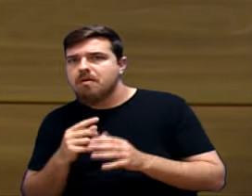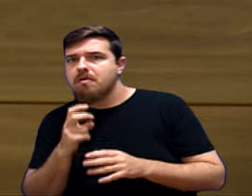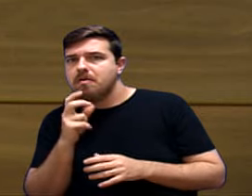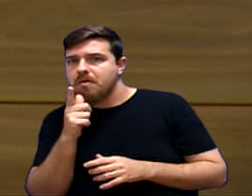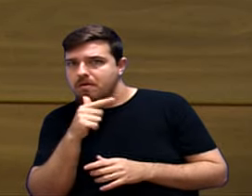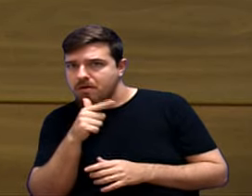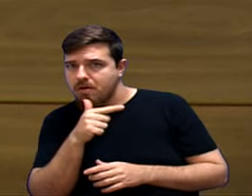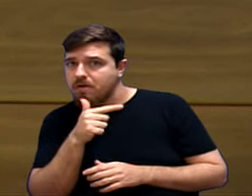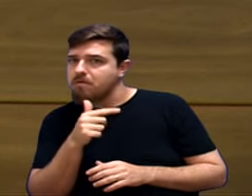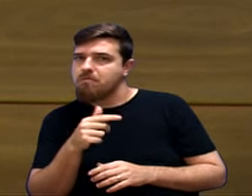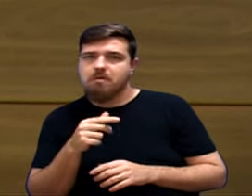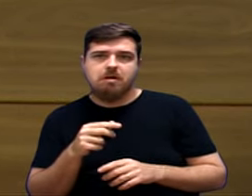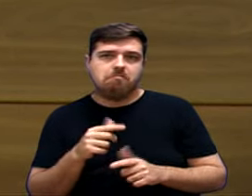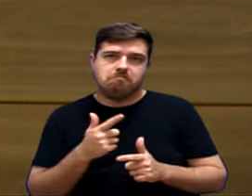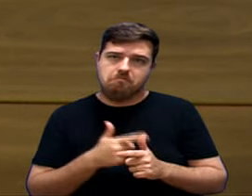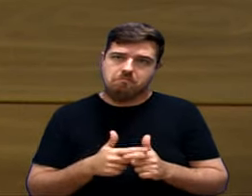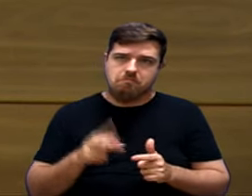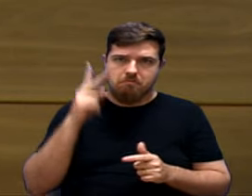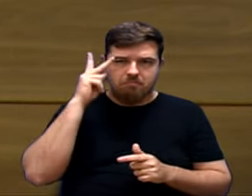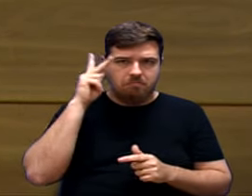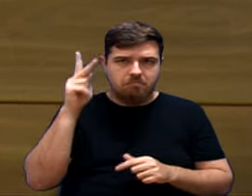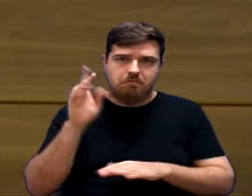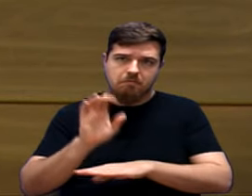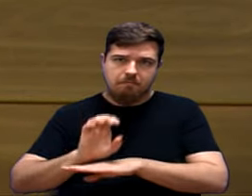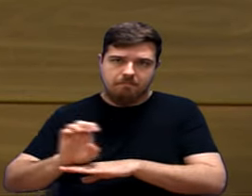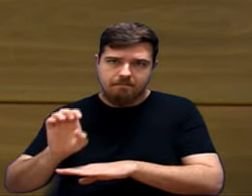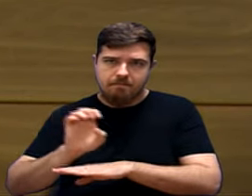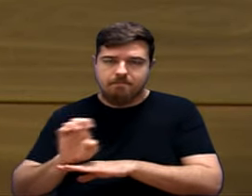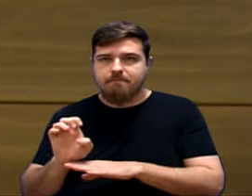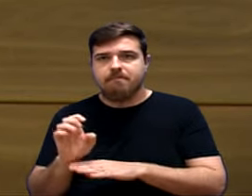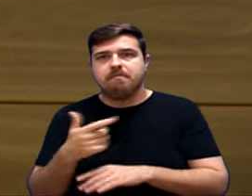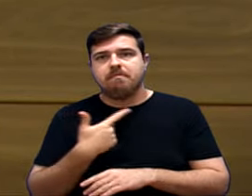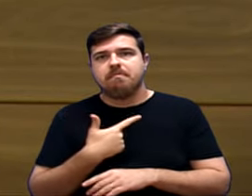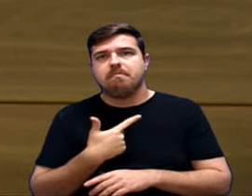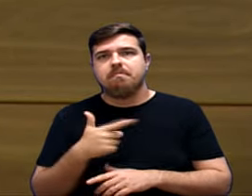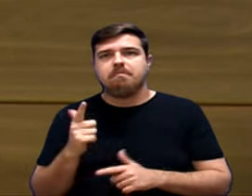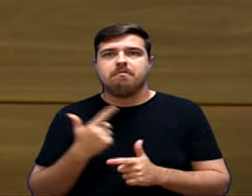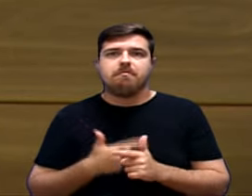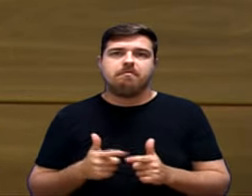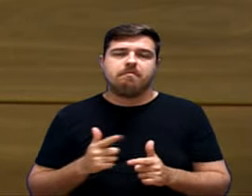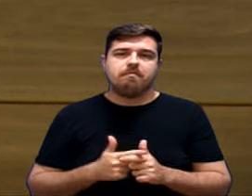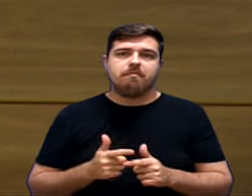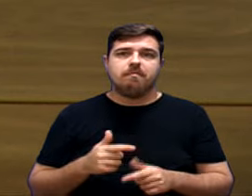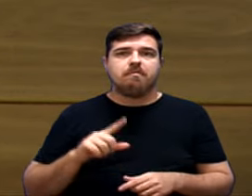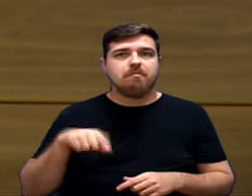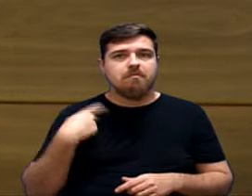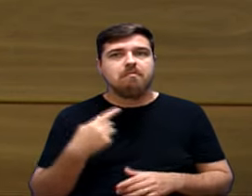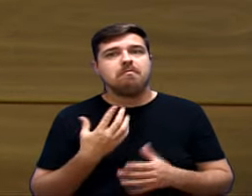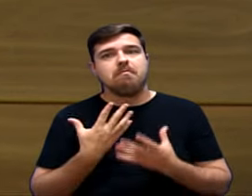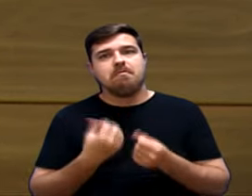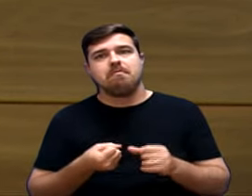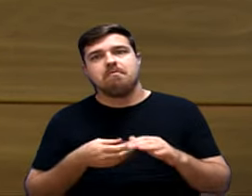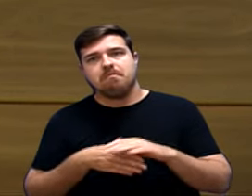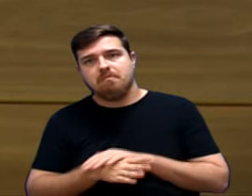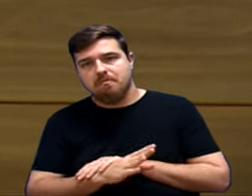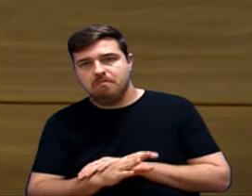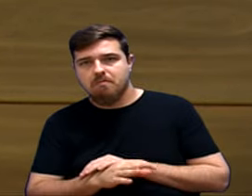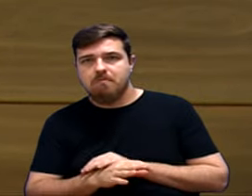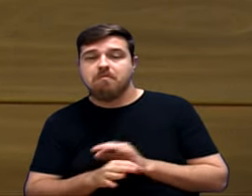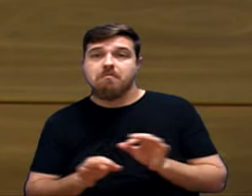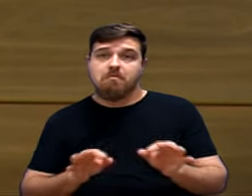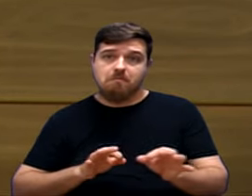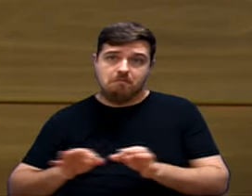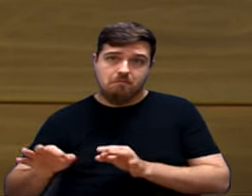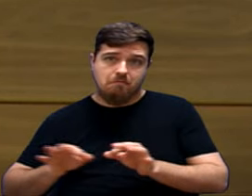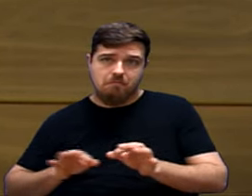condição a gente aprovou de acordo com a com a com com o projeto de acordo com a parte arquitetônica do